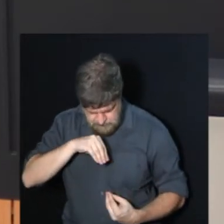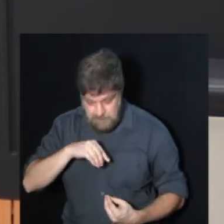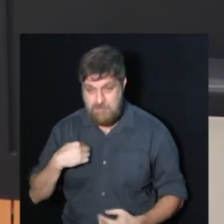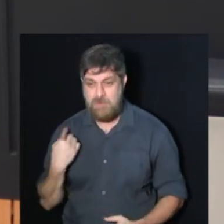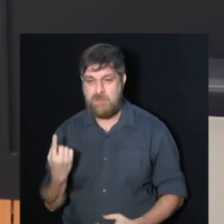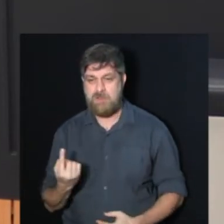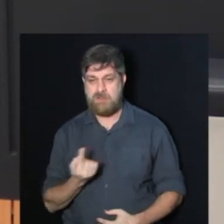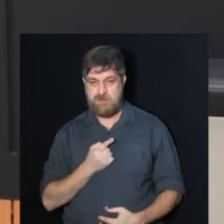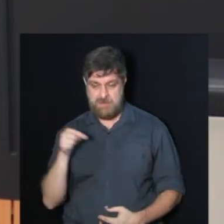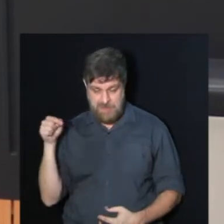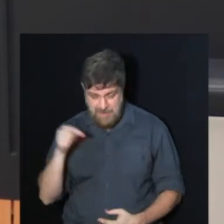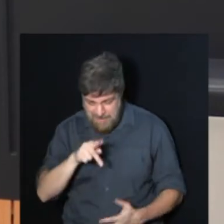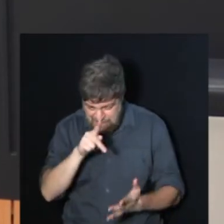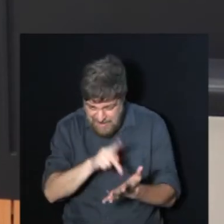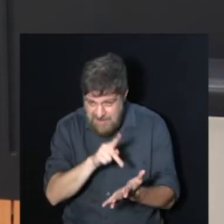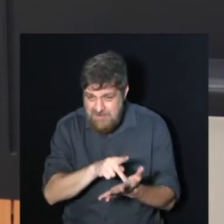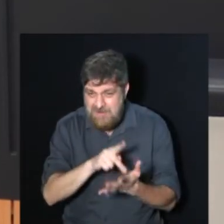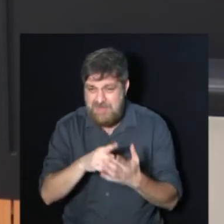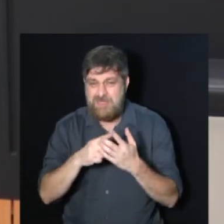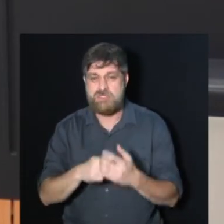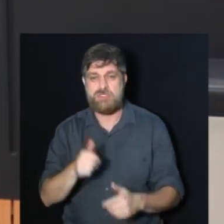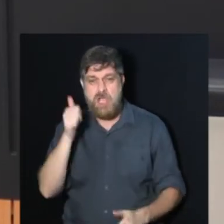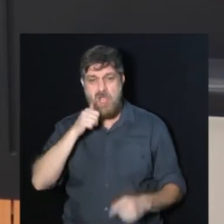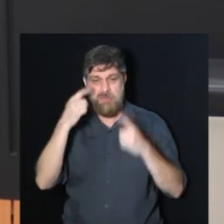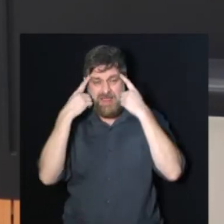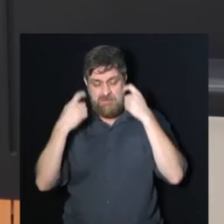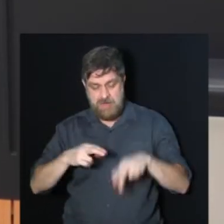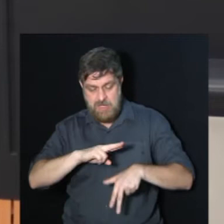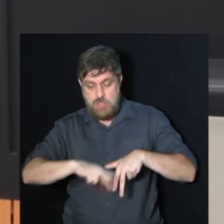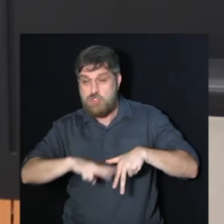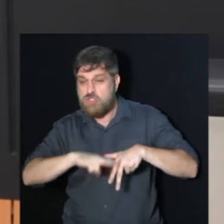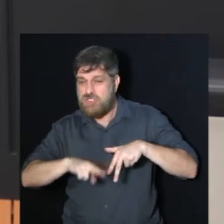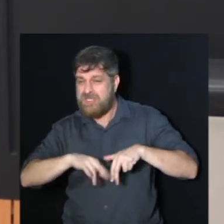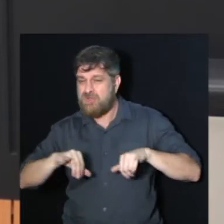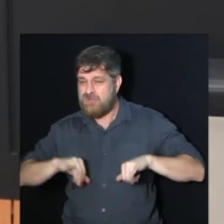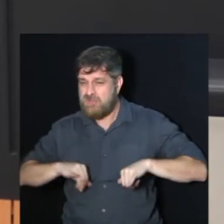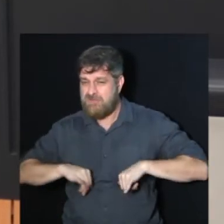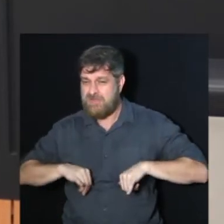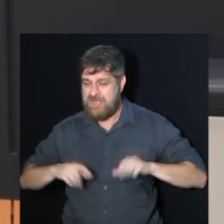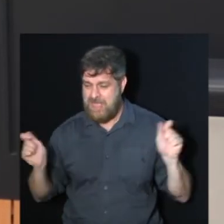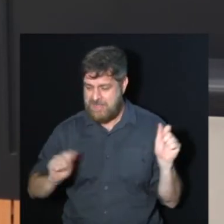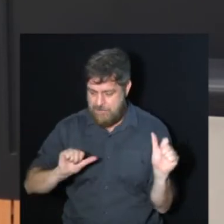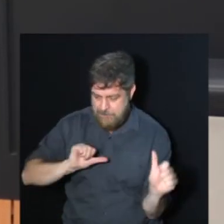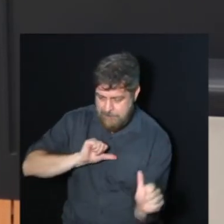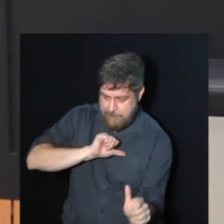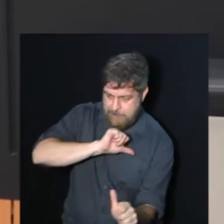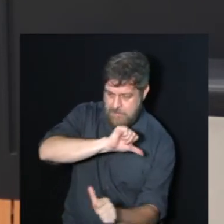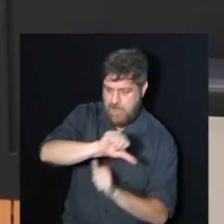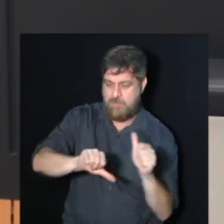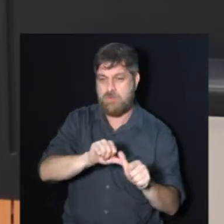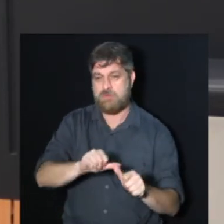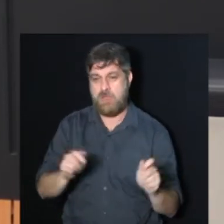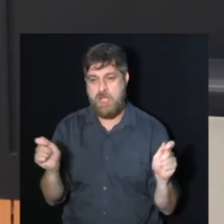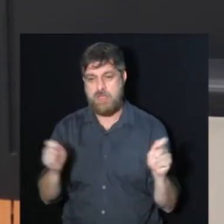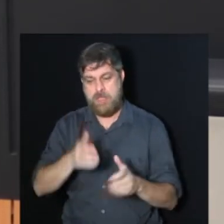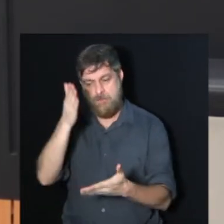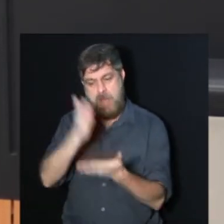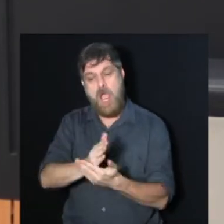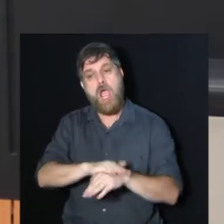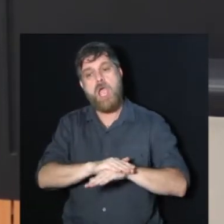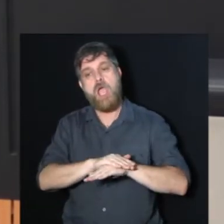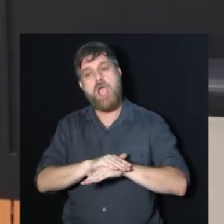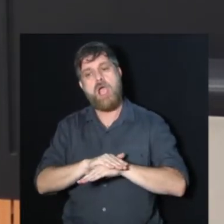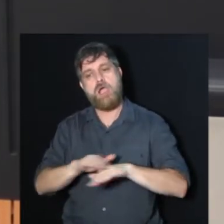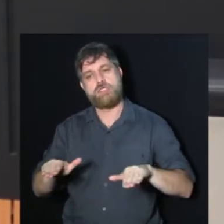condição, essa realidade da violência doméstica e de gênero pode ser revertida, ela pode ser erradicada,